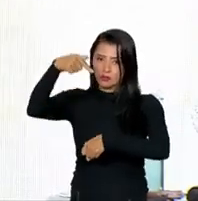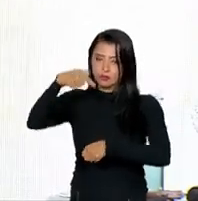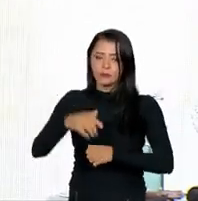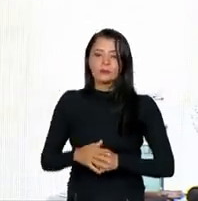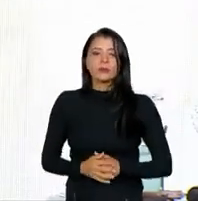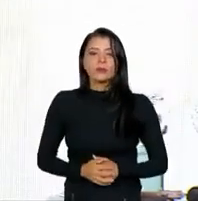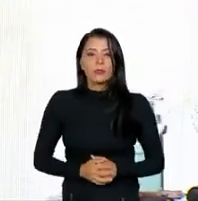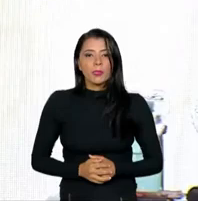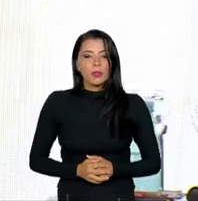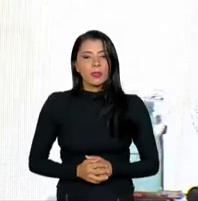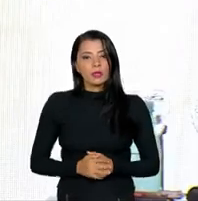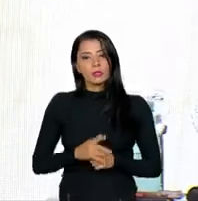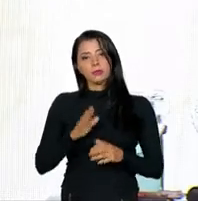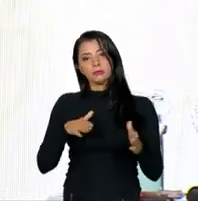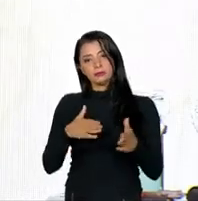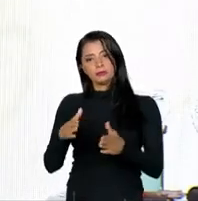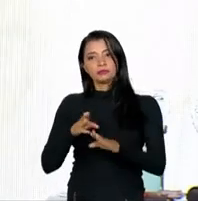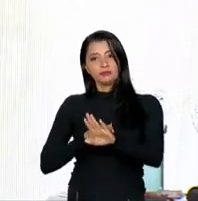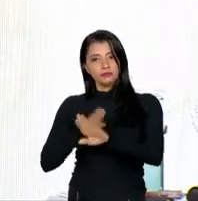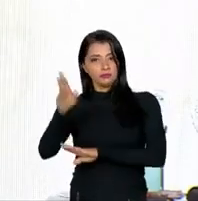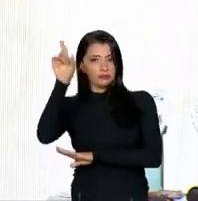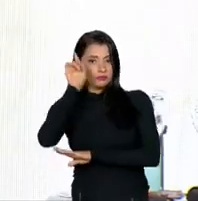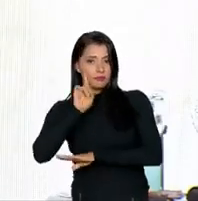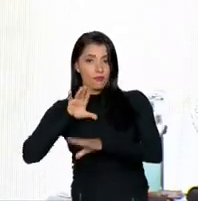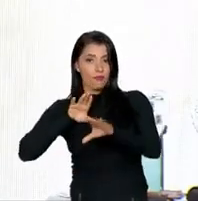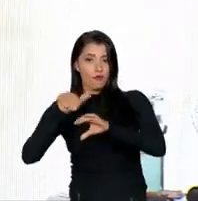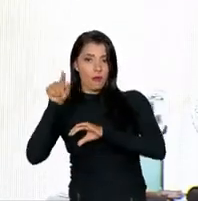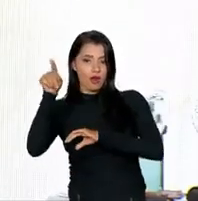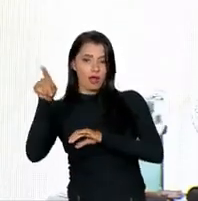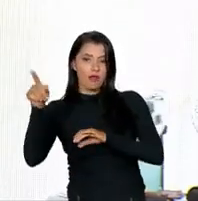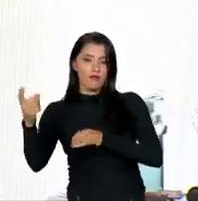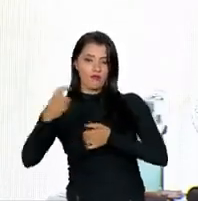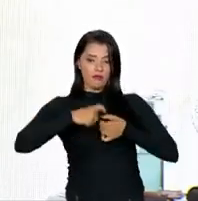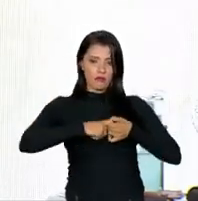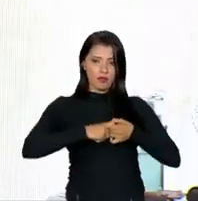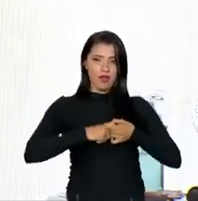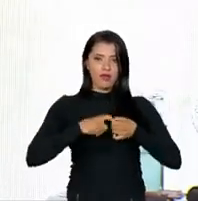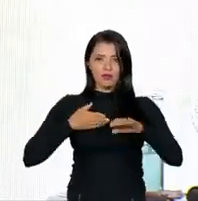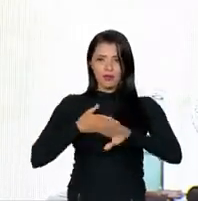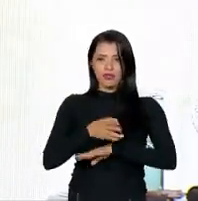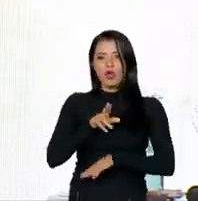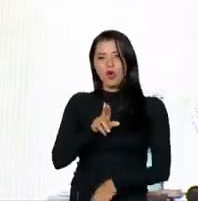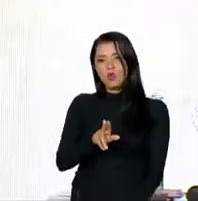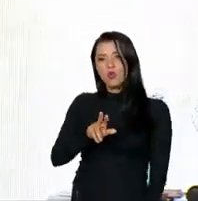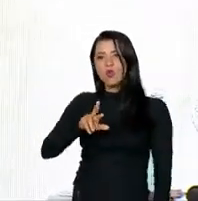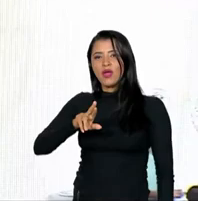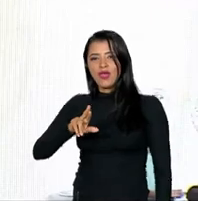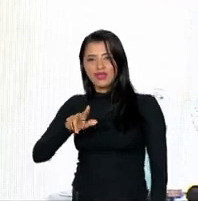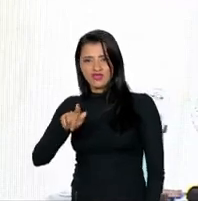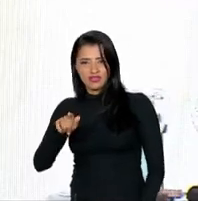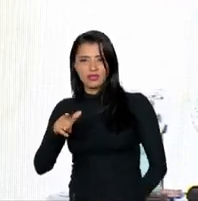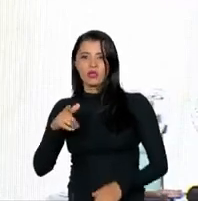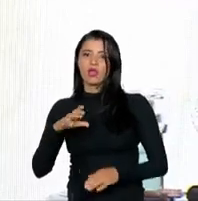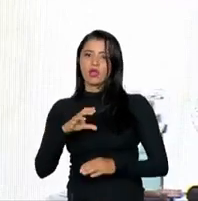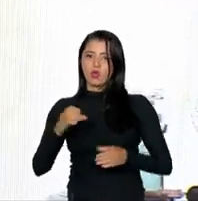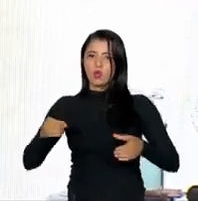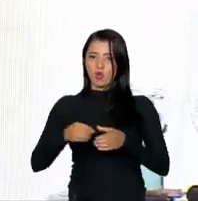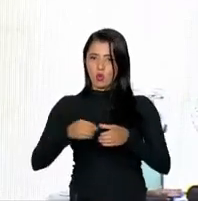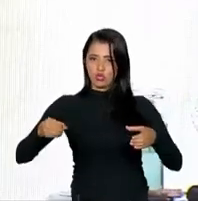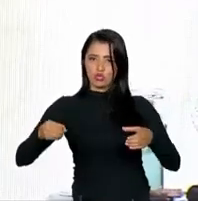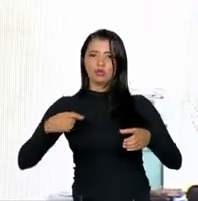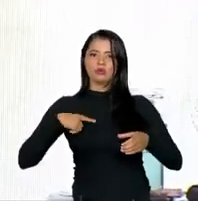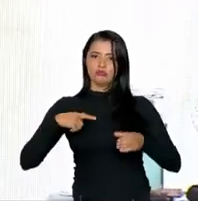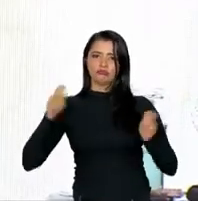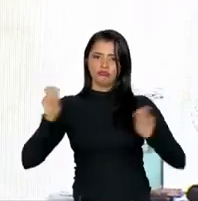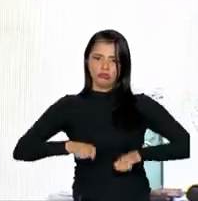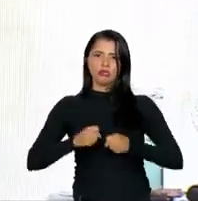e caminhada de ir para os Estados Unidos, me formar e voltar, quando eu entro na UERJ como cotista, com muito orgulho, sou uma defensora ferrenha